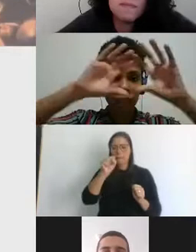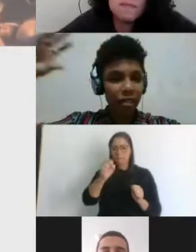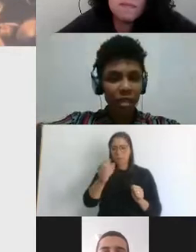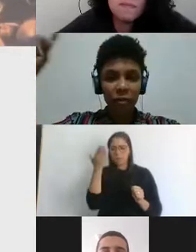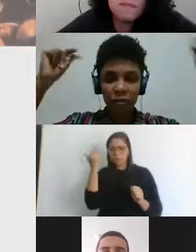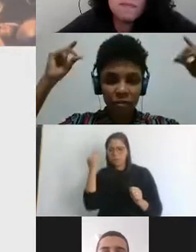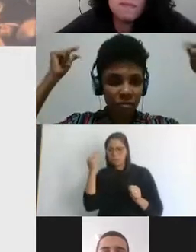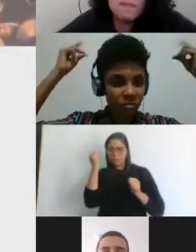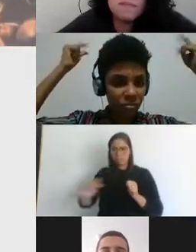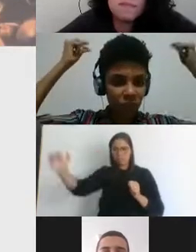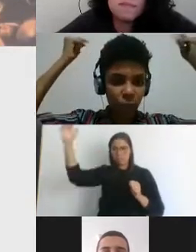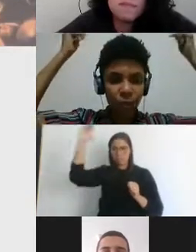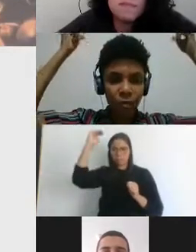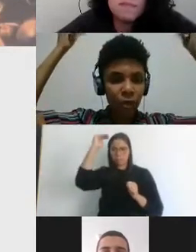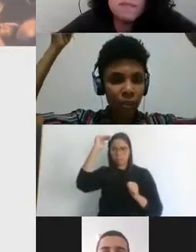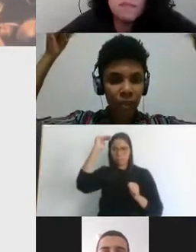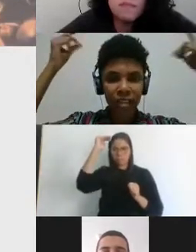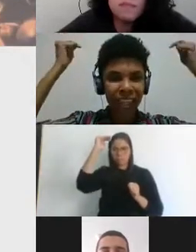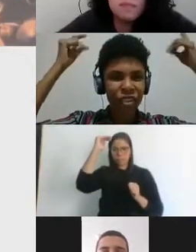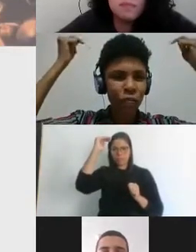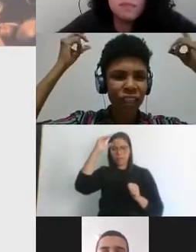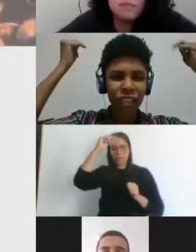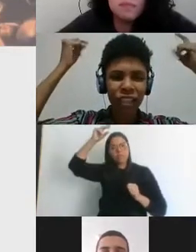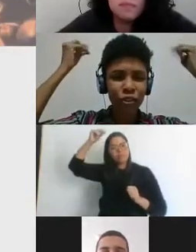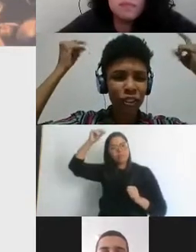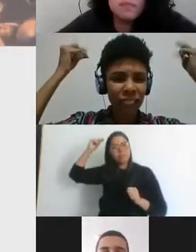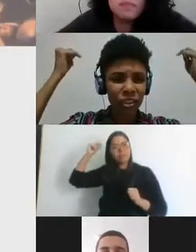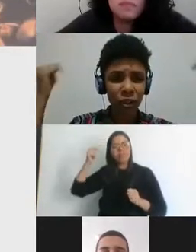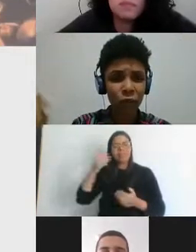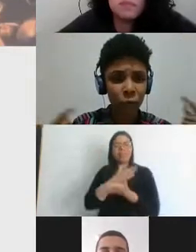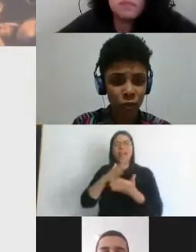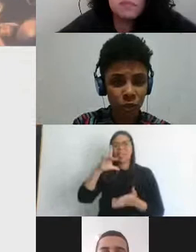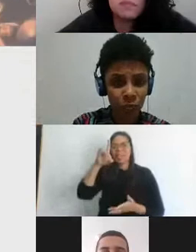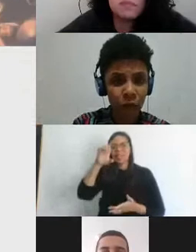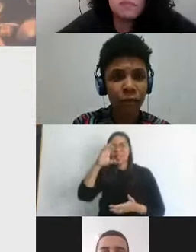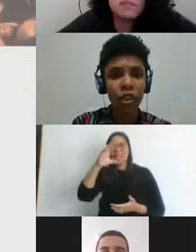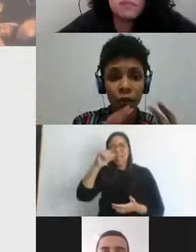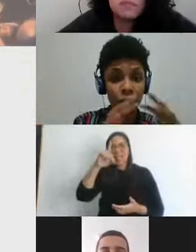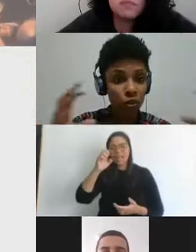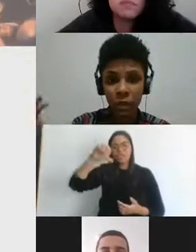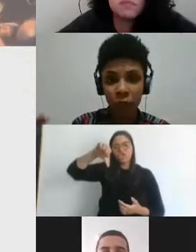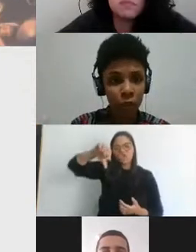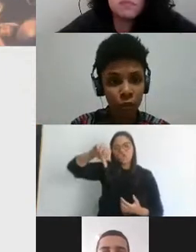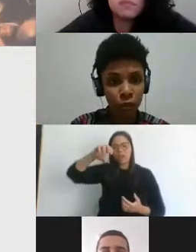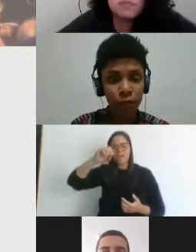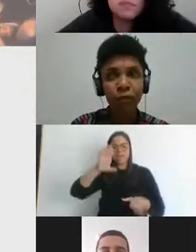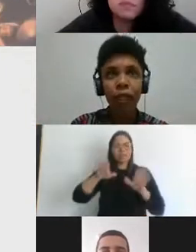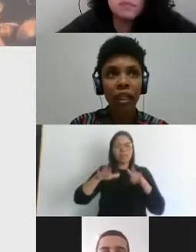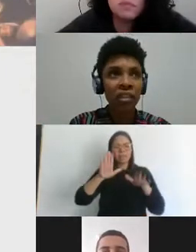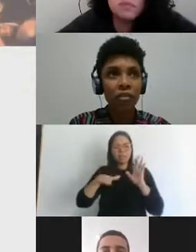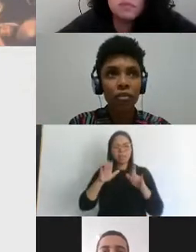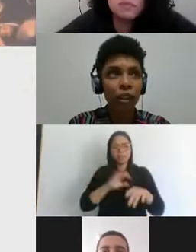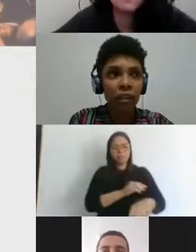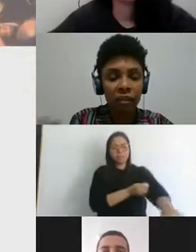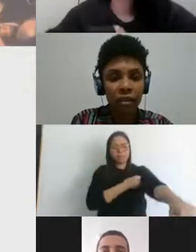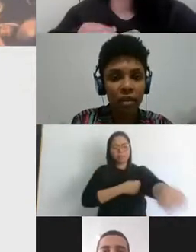lá em cima Há um tempão atrás daquela de 90 a década de 80 estava falando de pós-colonial tava falando disso que eu estou falando hoje